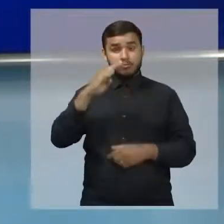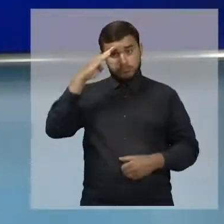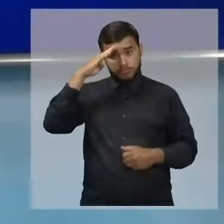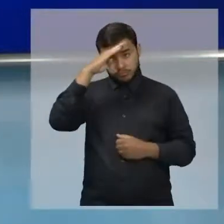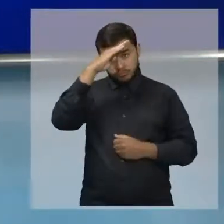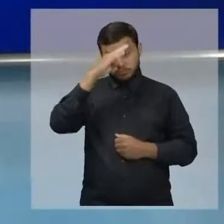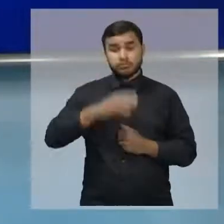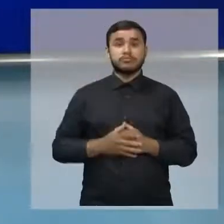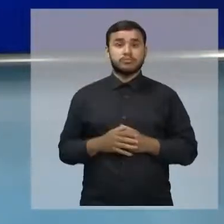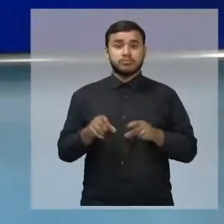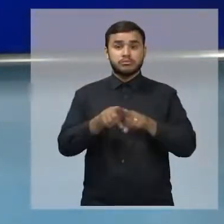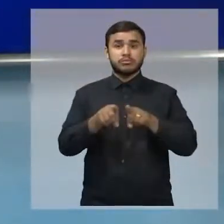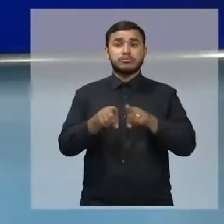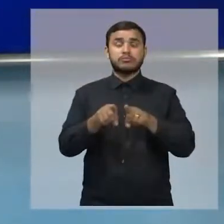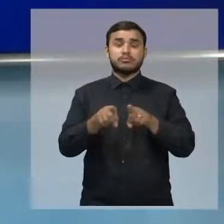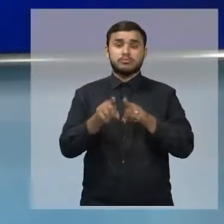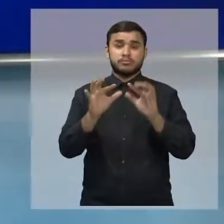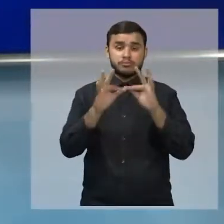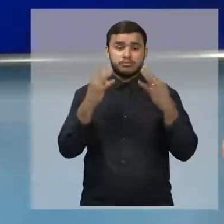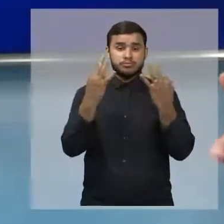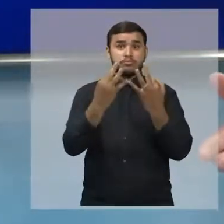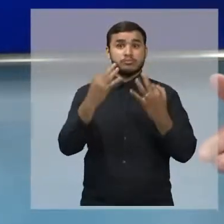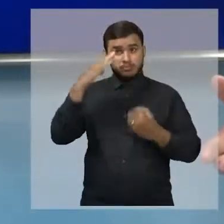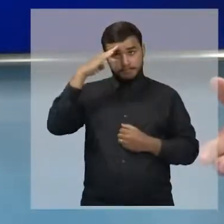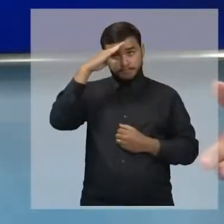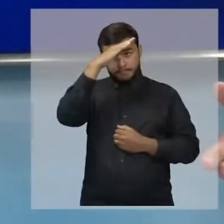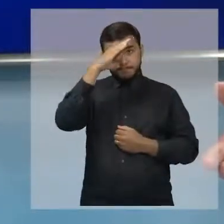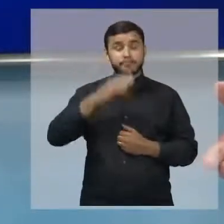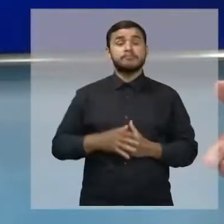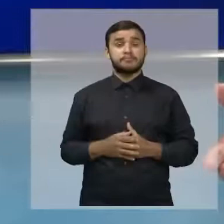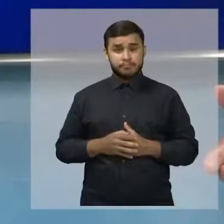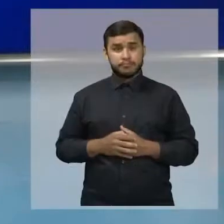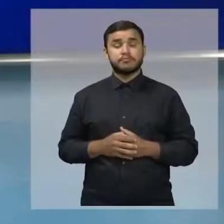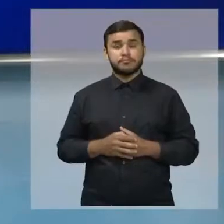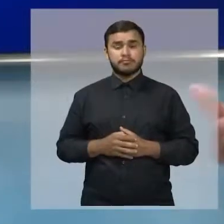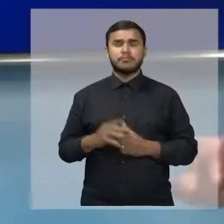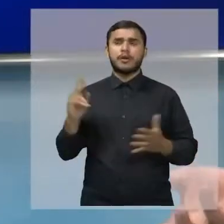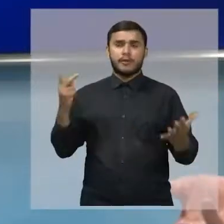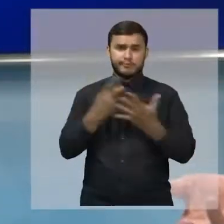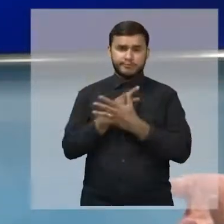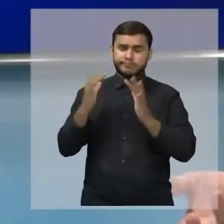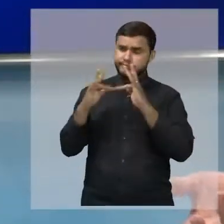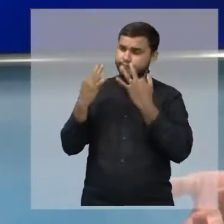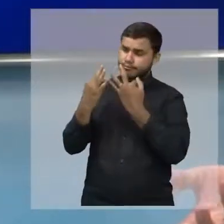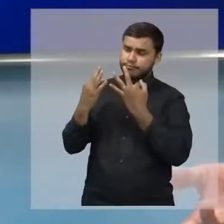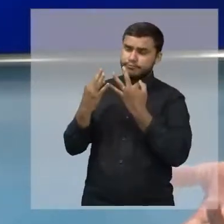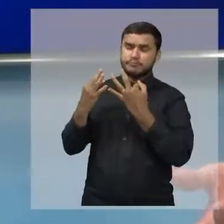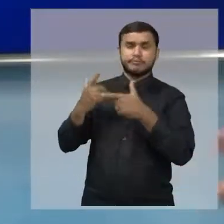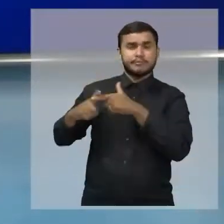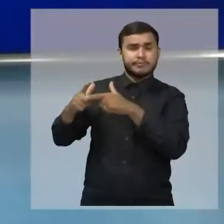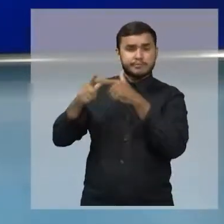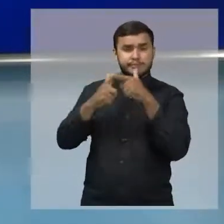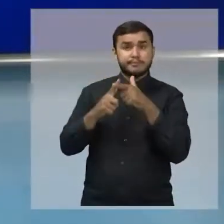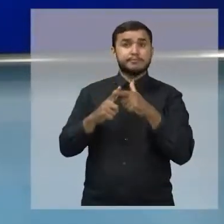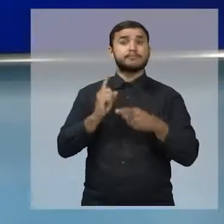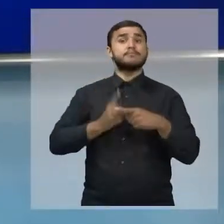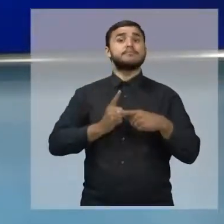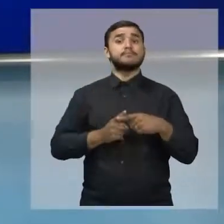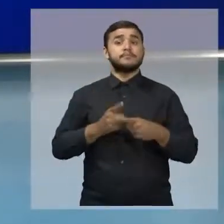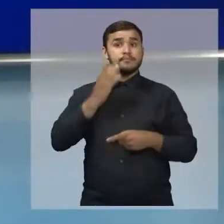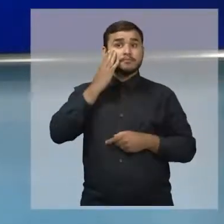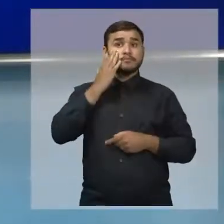elegeu presidente da República, e a família Bolsonaro, o que se protagonizou nas últimas 2 ou 3